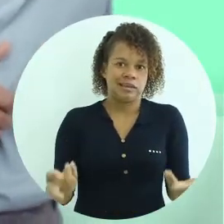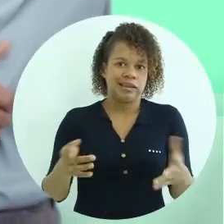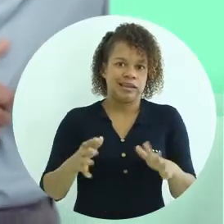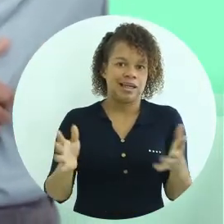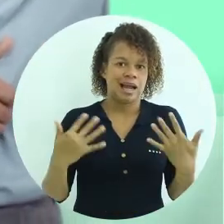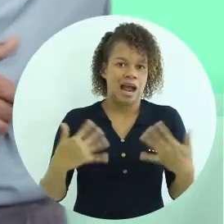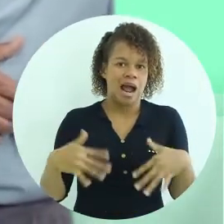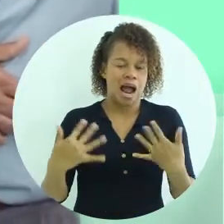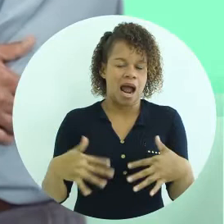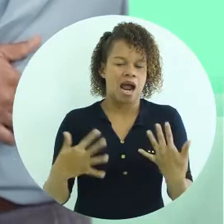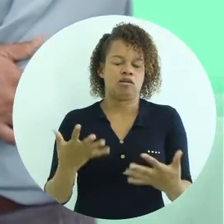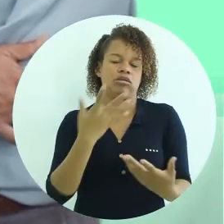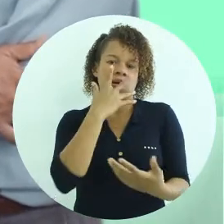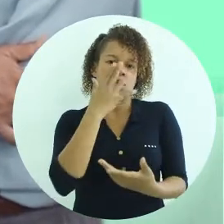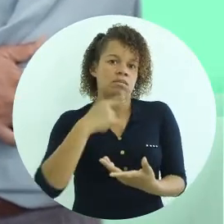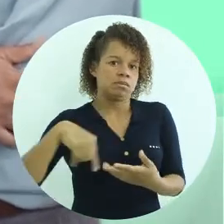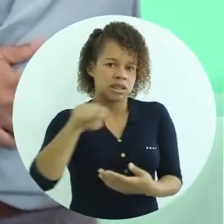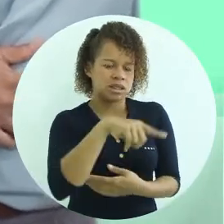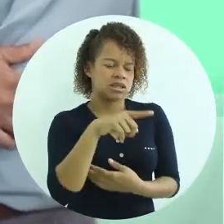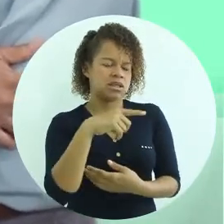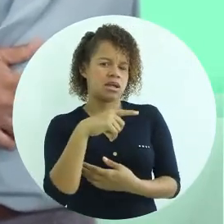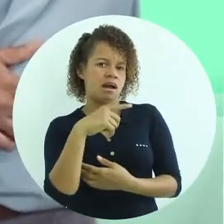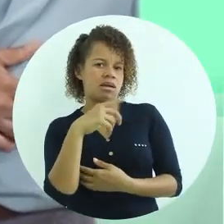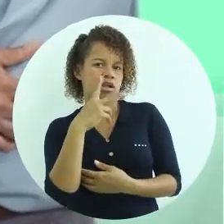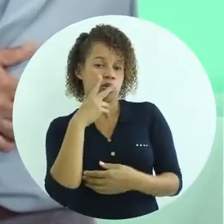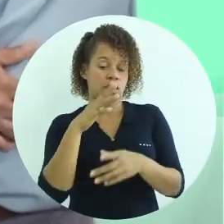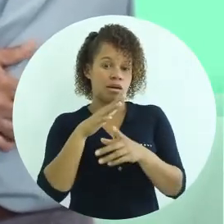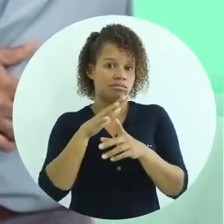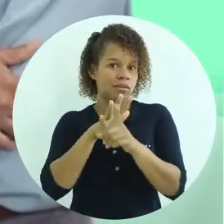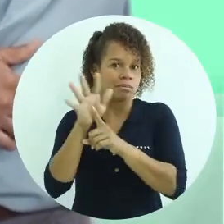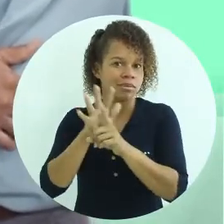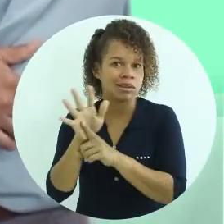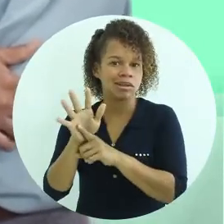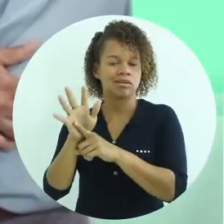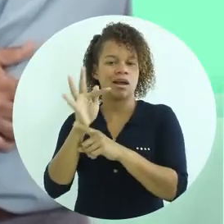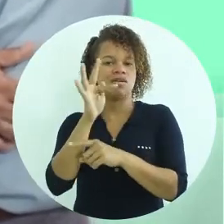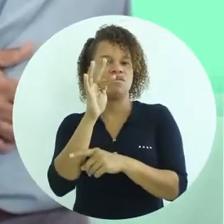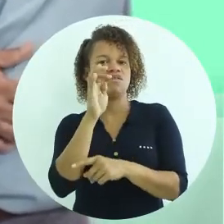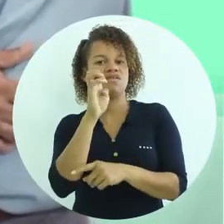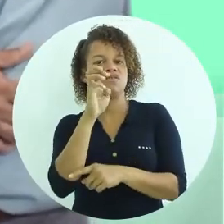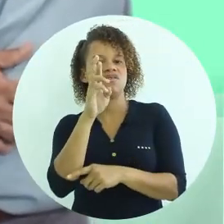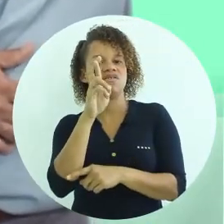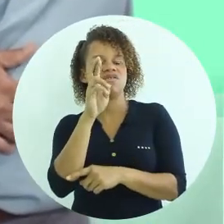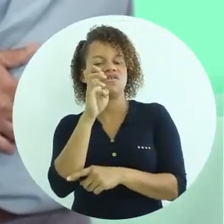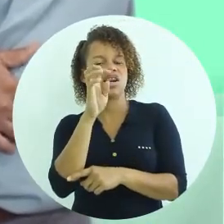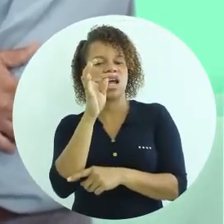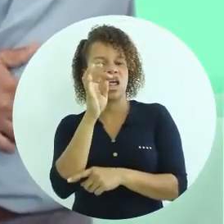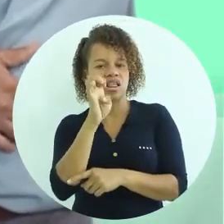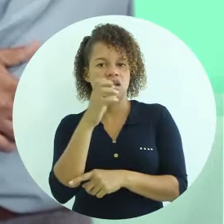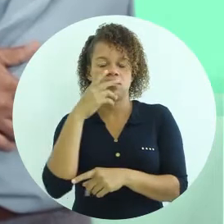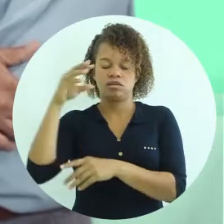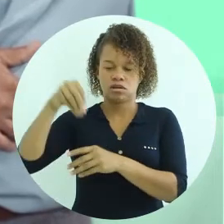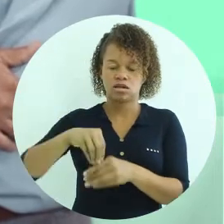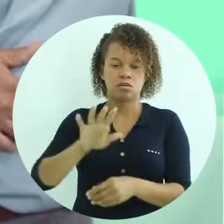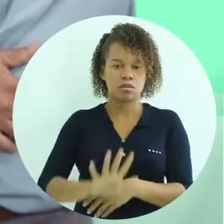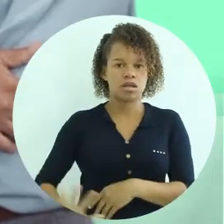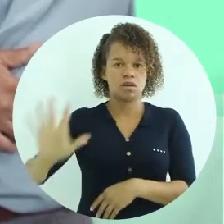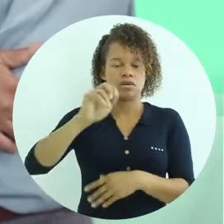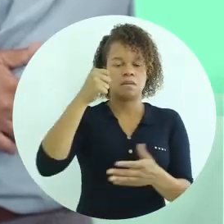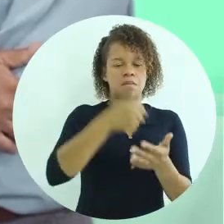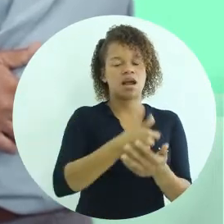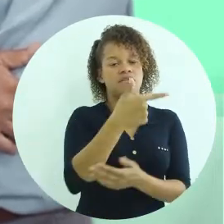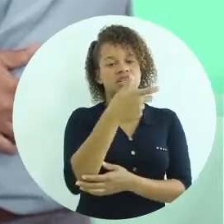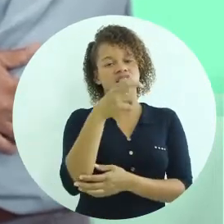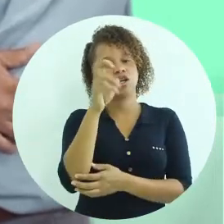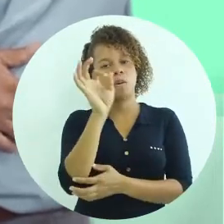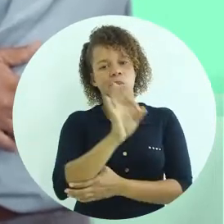considero abusivo, é que toda a carga que você, todo o frete que você traz para o Brasil, você tem que pagar 25%